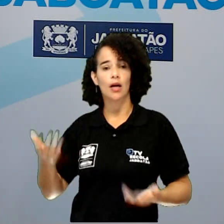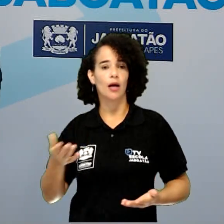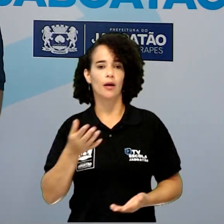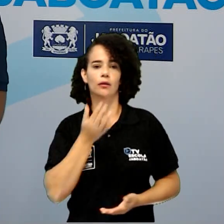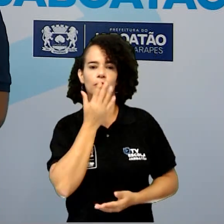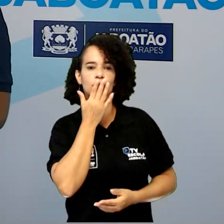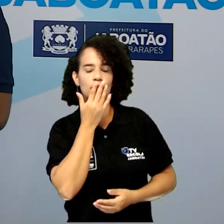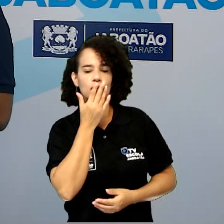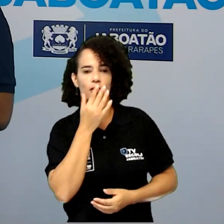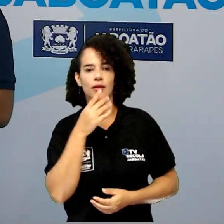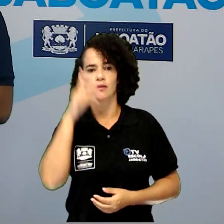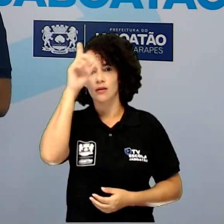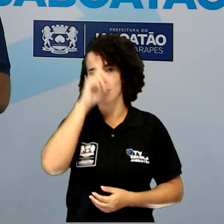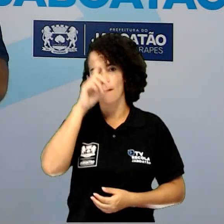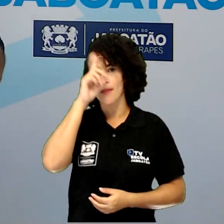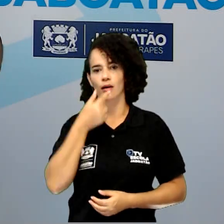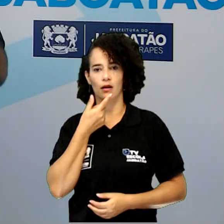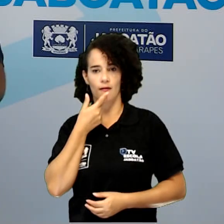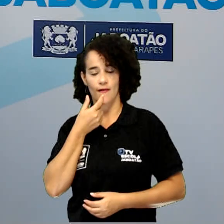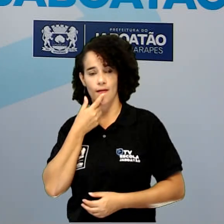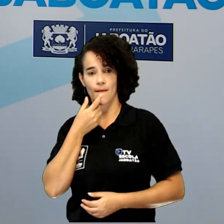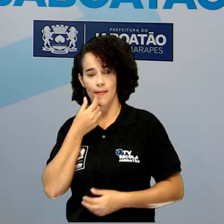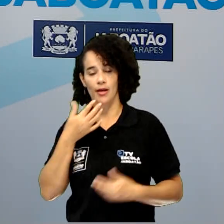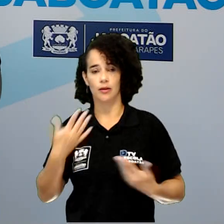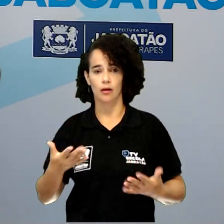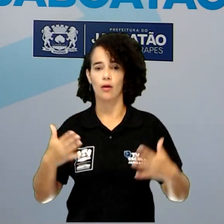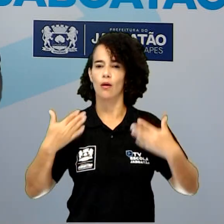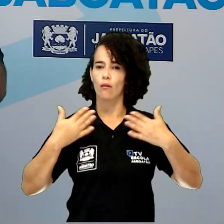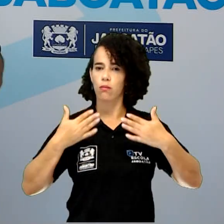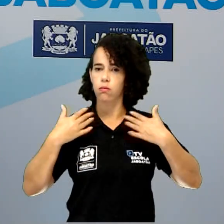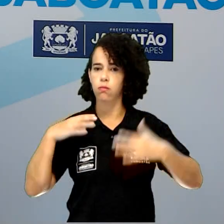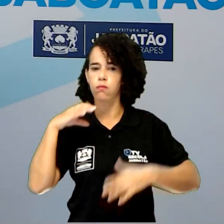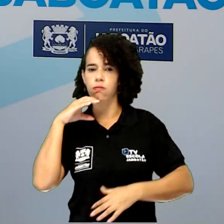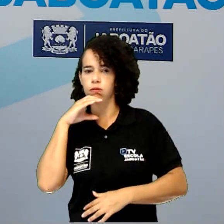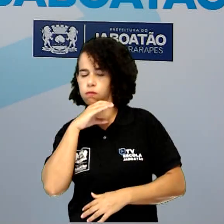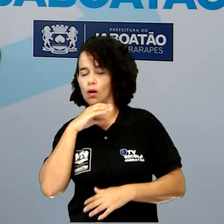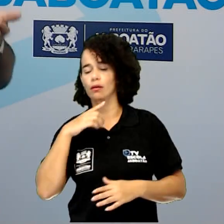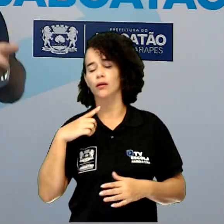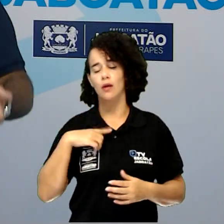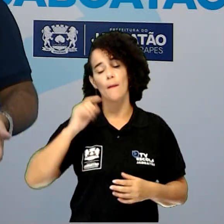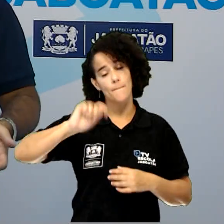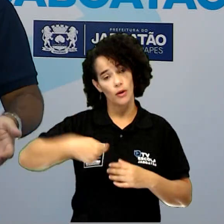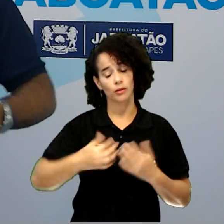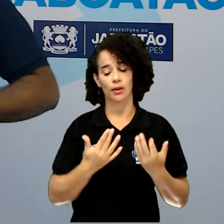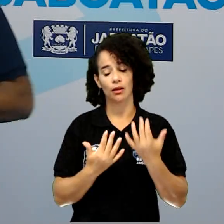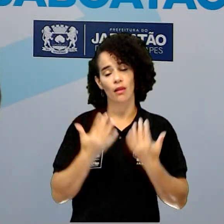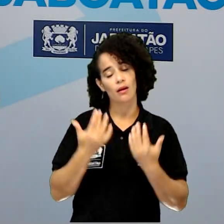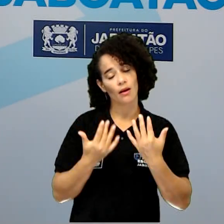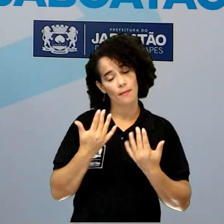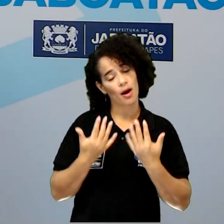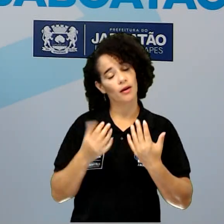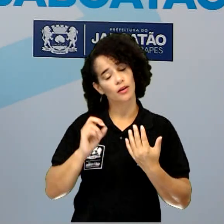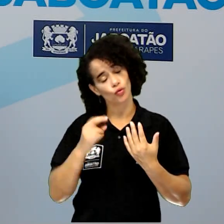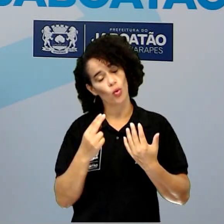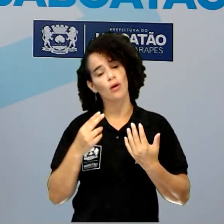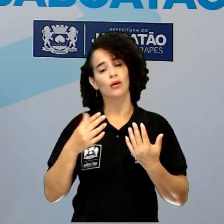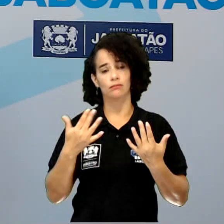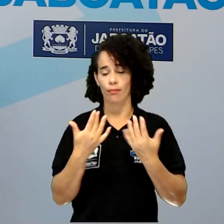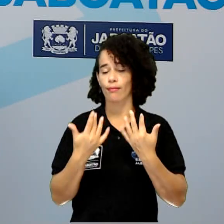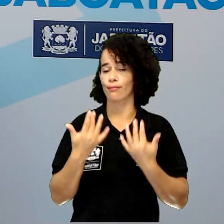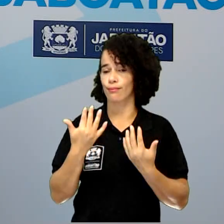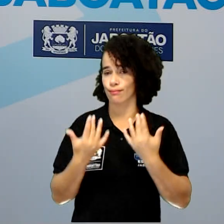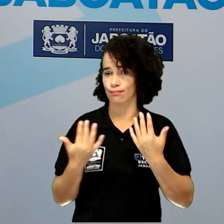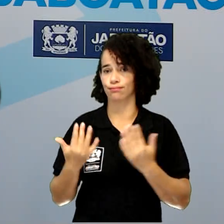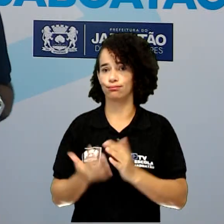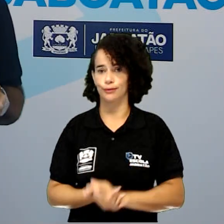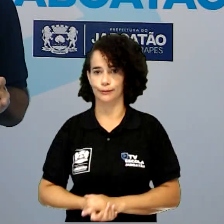áreas de maior calor e com maior possibilidade de queimadas ou até que estavam queimando. Tá? E aí